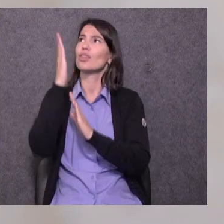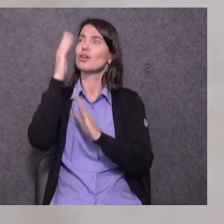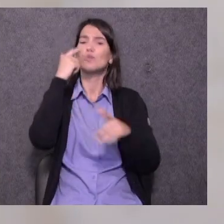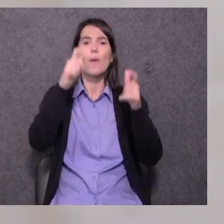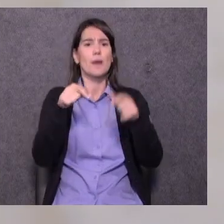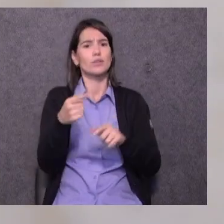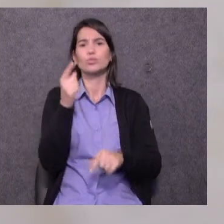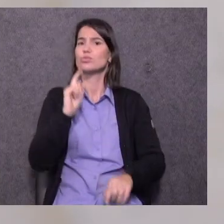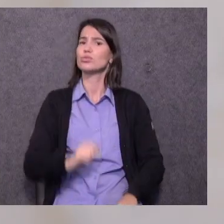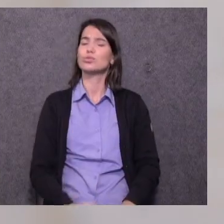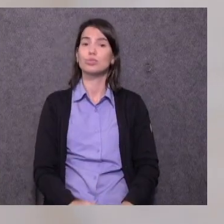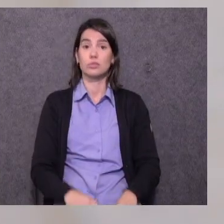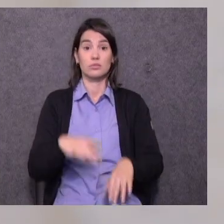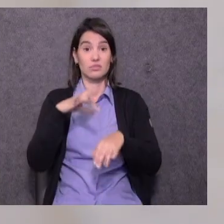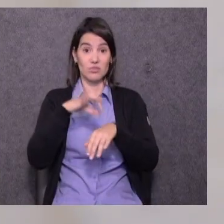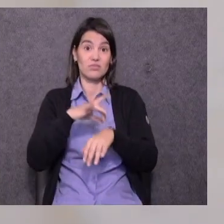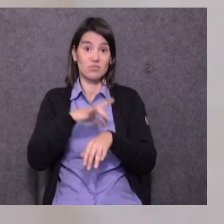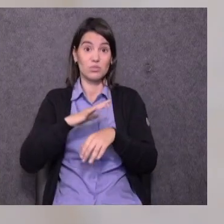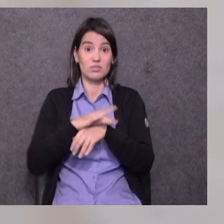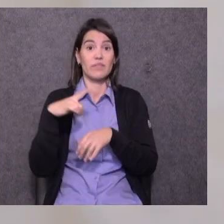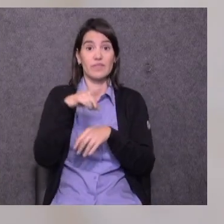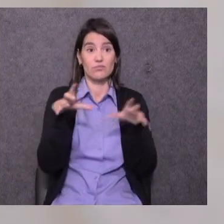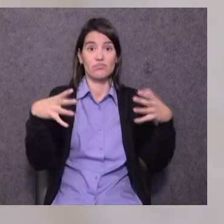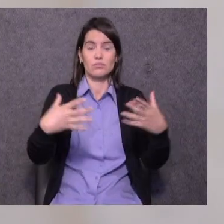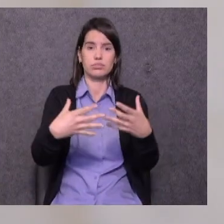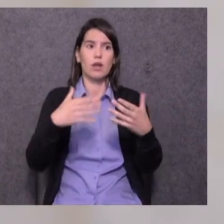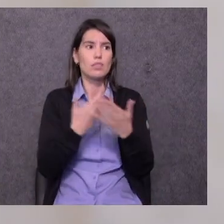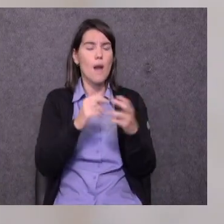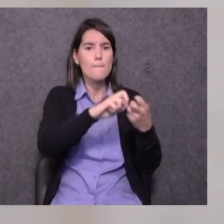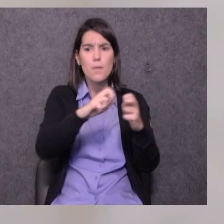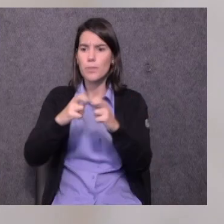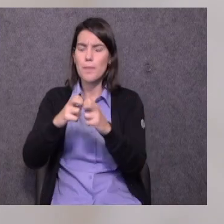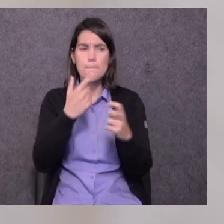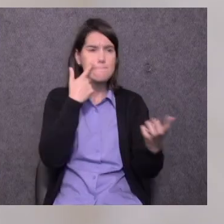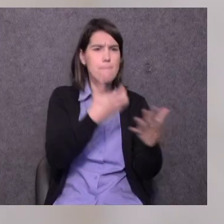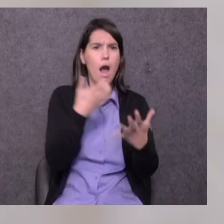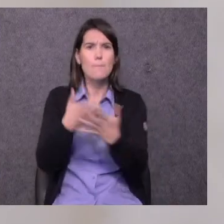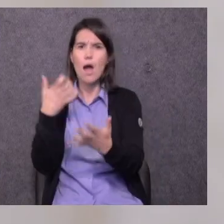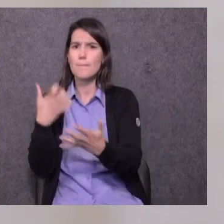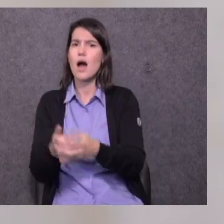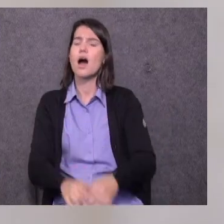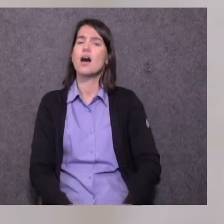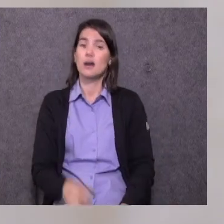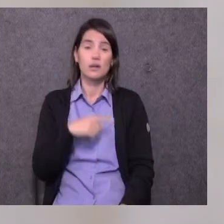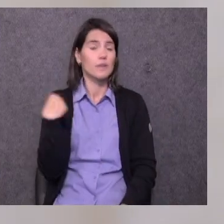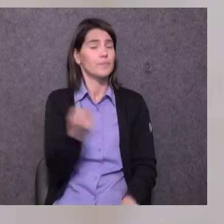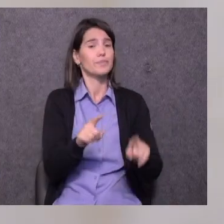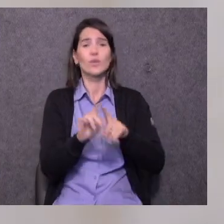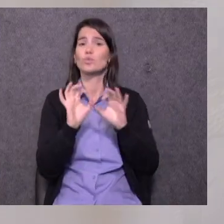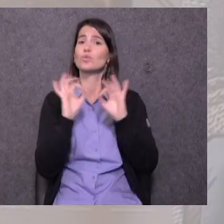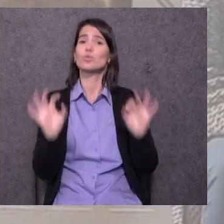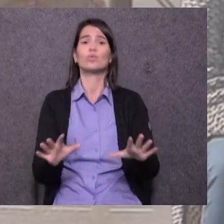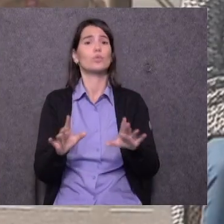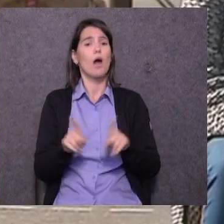pandemia veio tornar mais visíveis estes problemas, como todos sabemos. Estamos no mesmo barco, ou nos ajudamos para